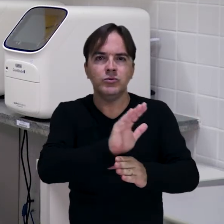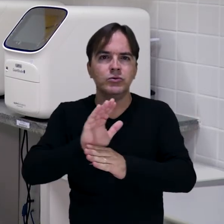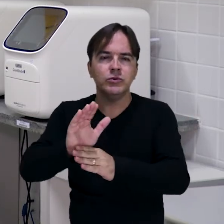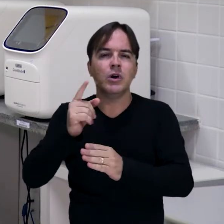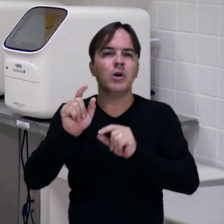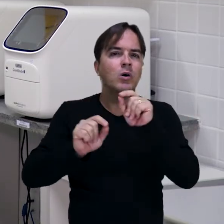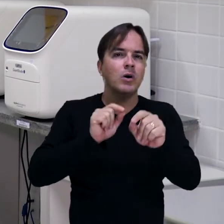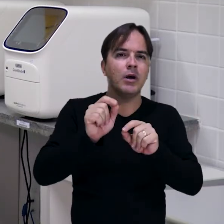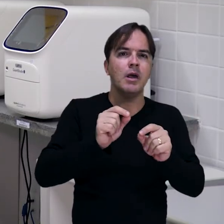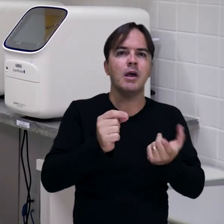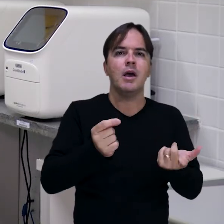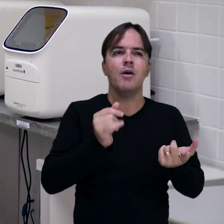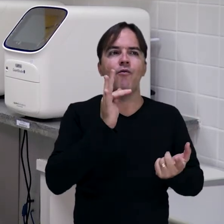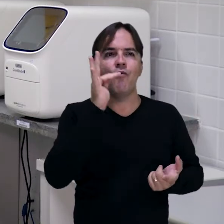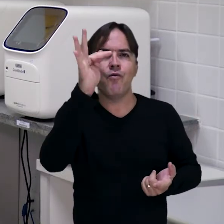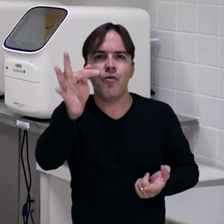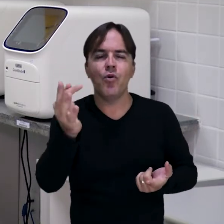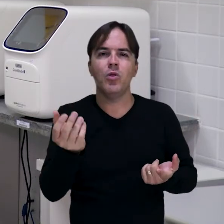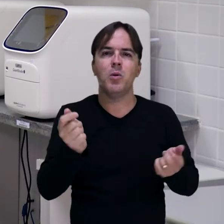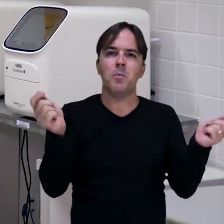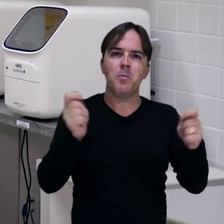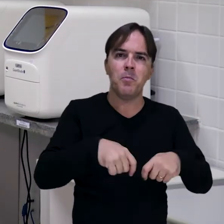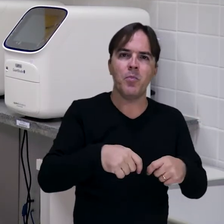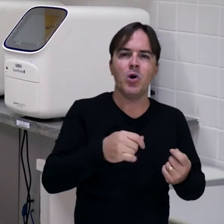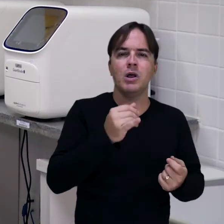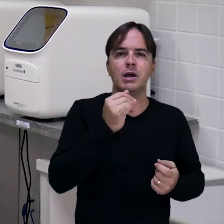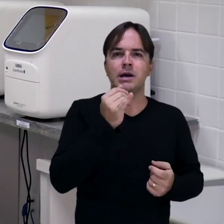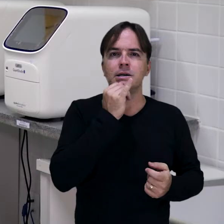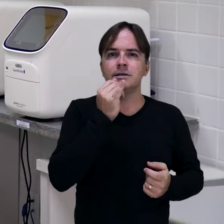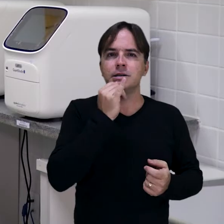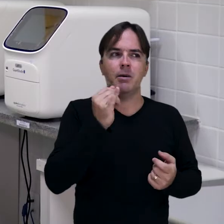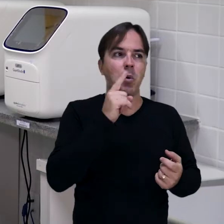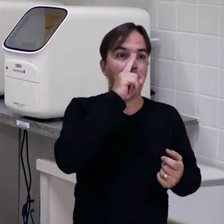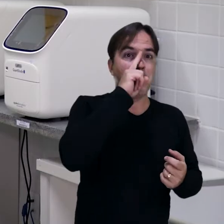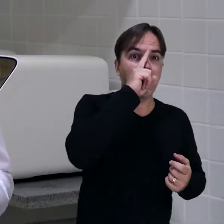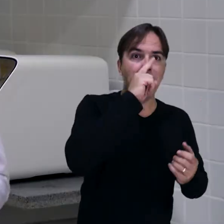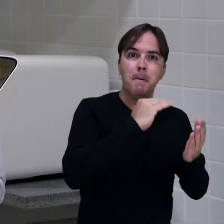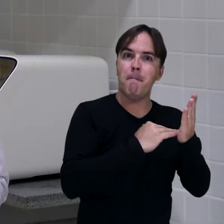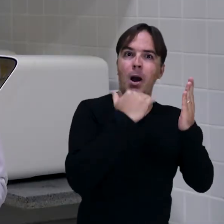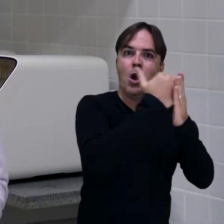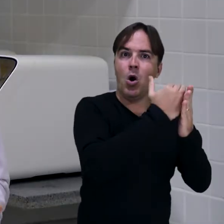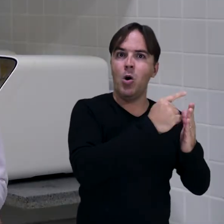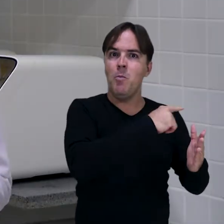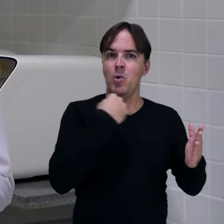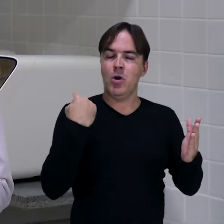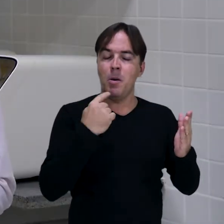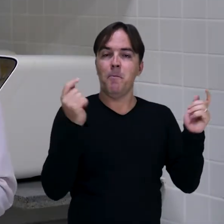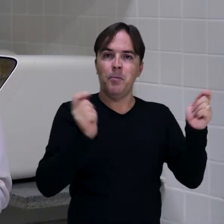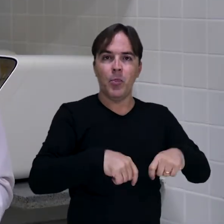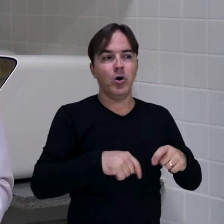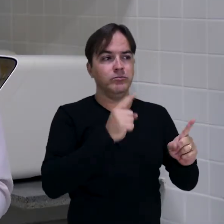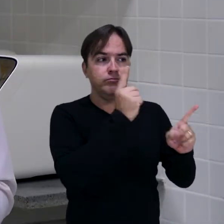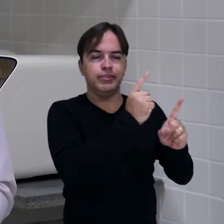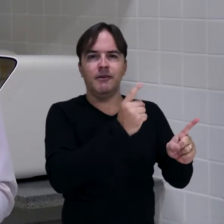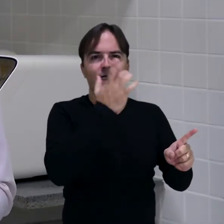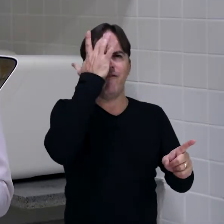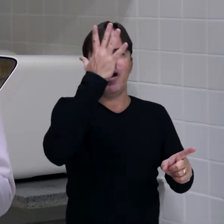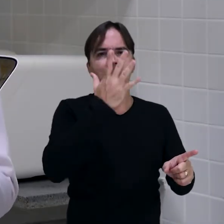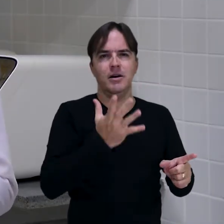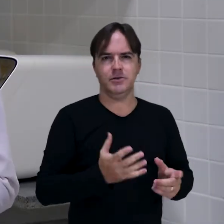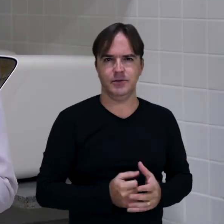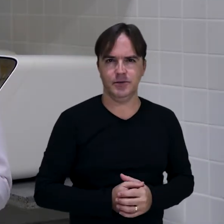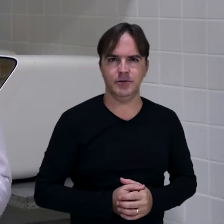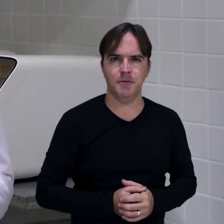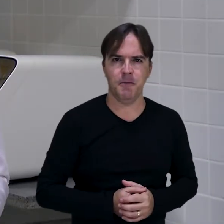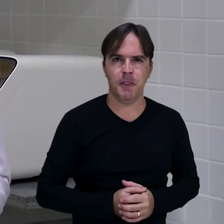ser utilizados no futuro para a identificação de casos com maior risco de óbito. E isso pode ajudar na decisão clínica